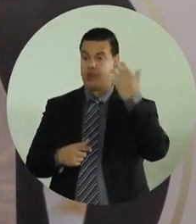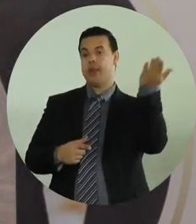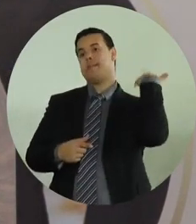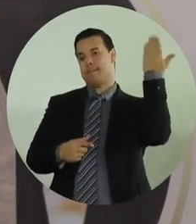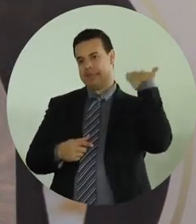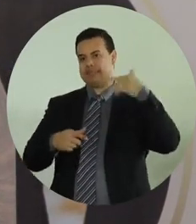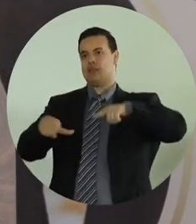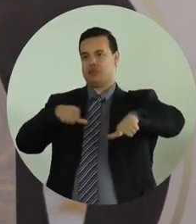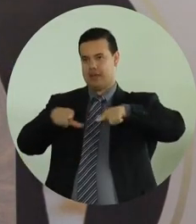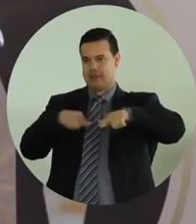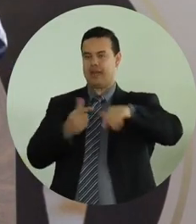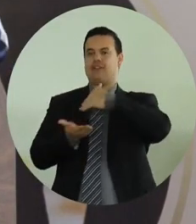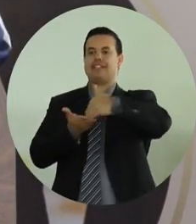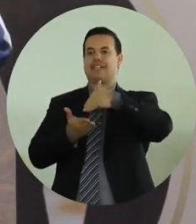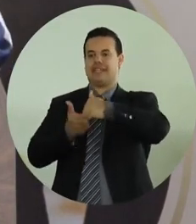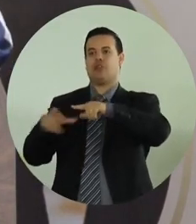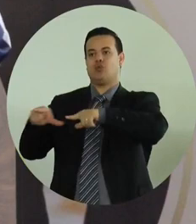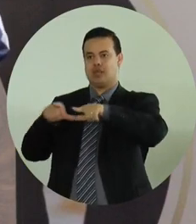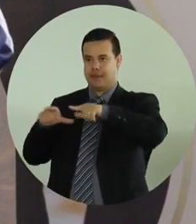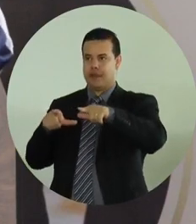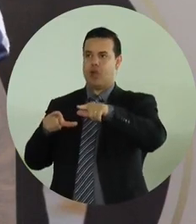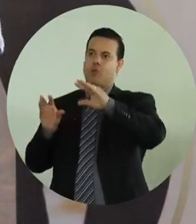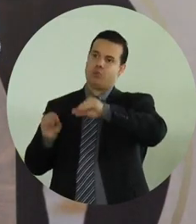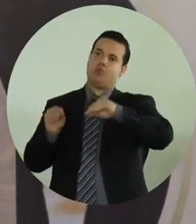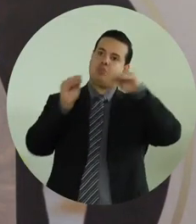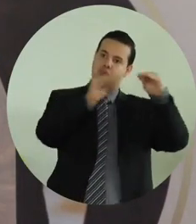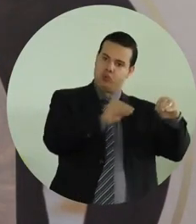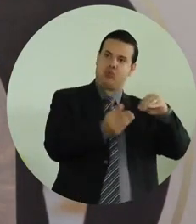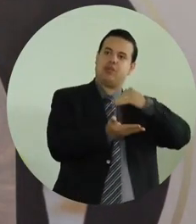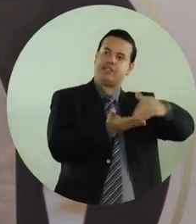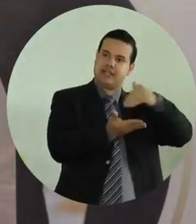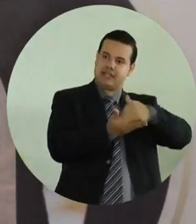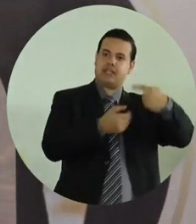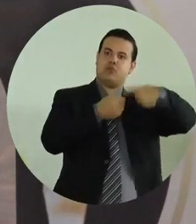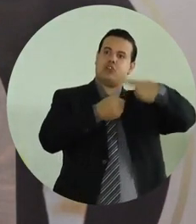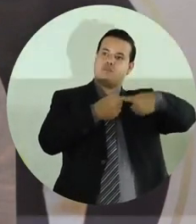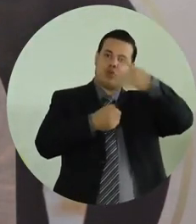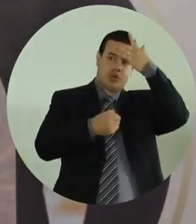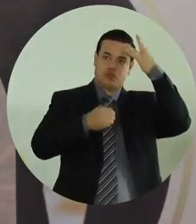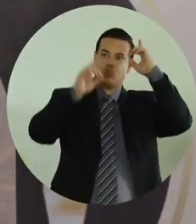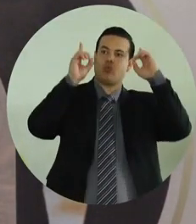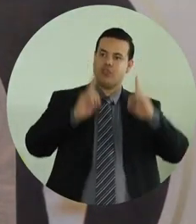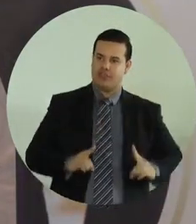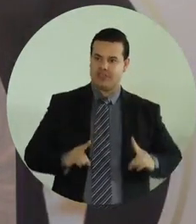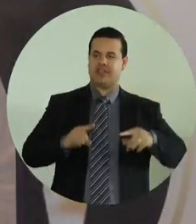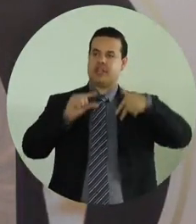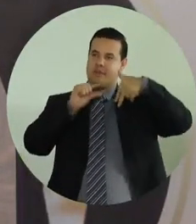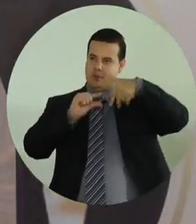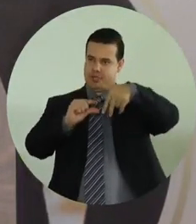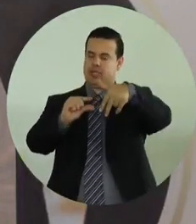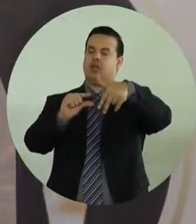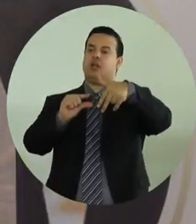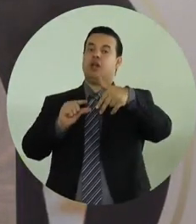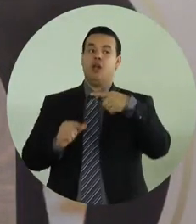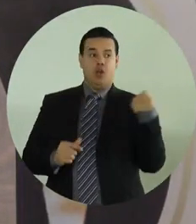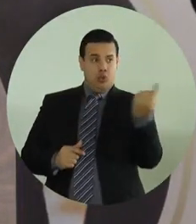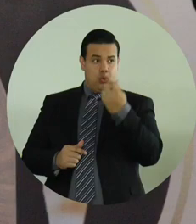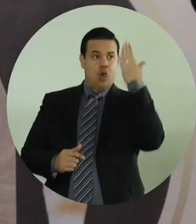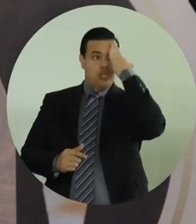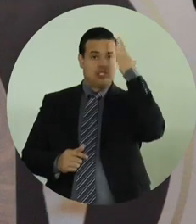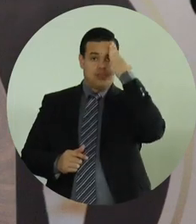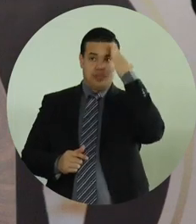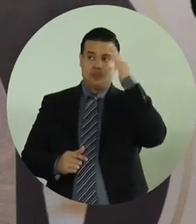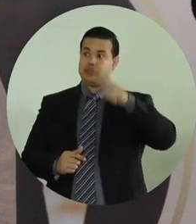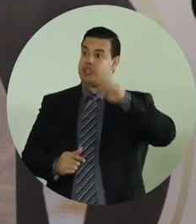do Trabalho para assumir a Secretaria do Município da Pessoa com Deficiência e Mobilidade Reduzida, nós sabíamos que este seria